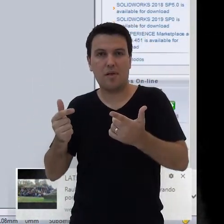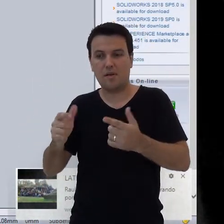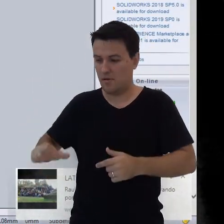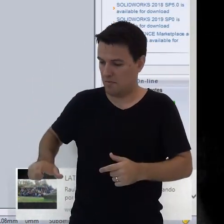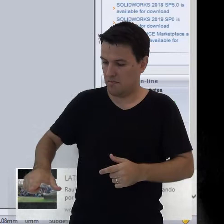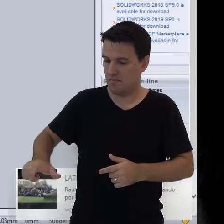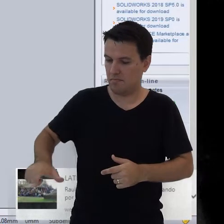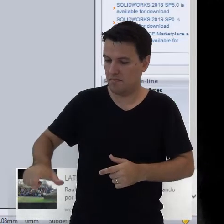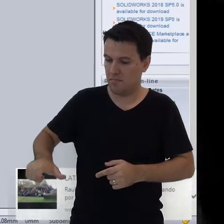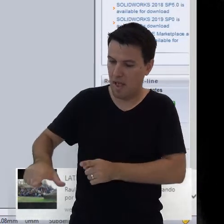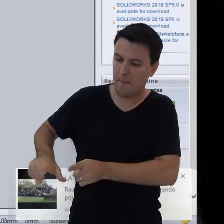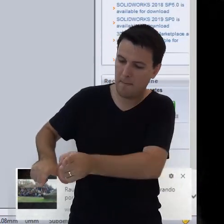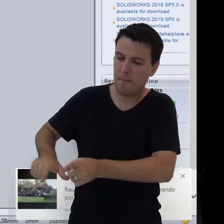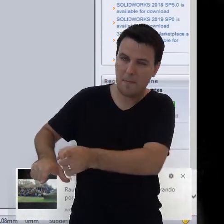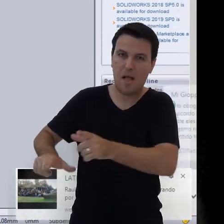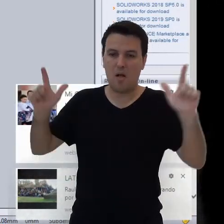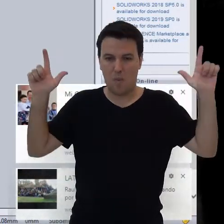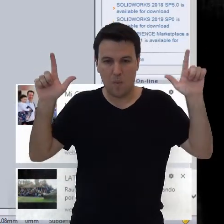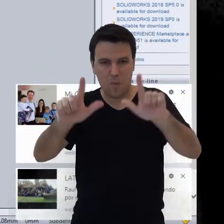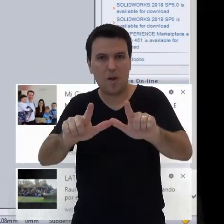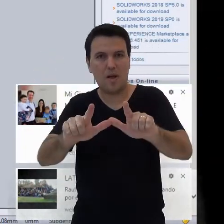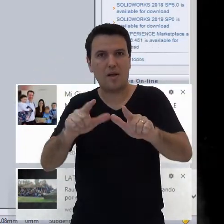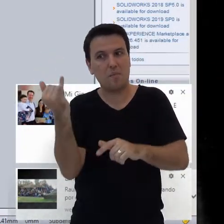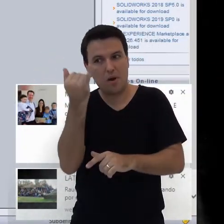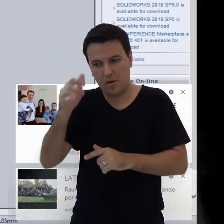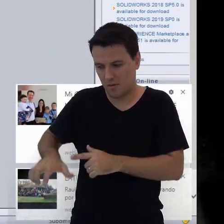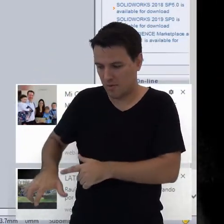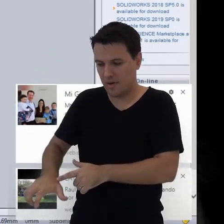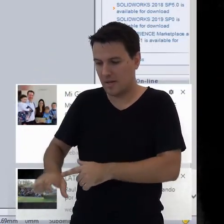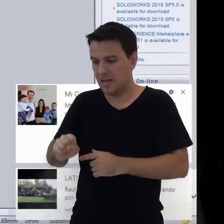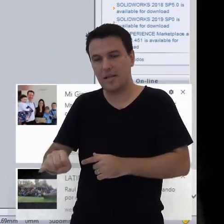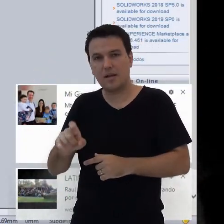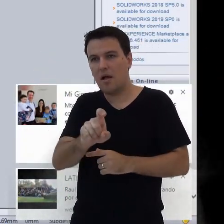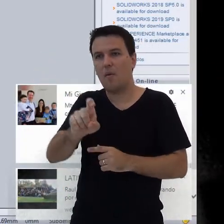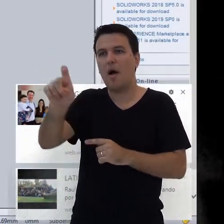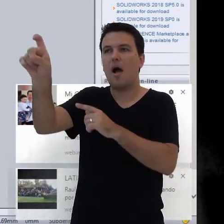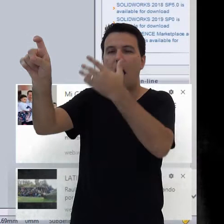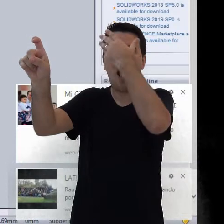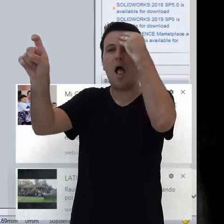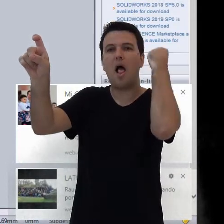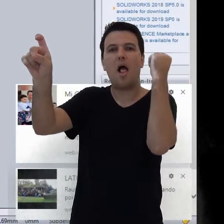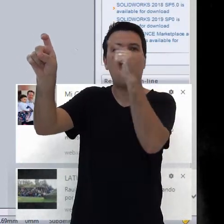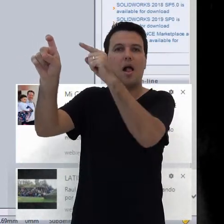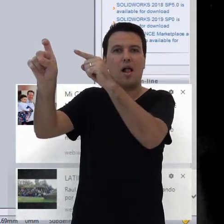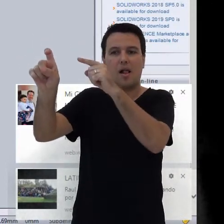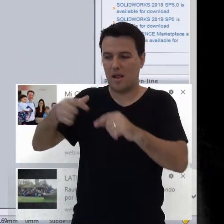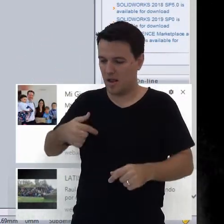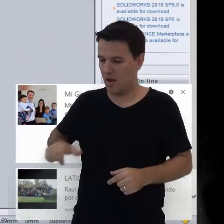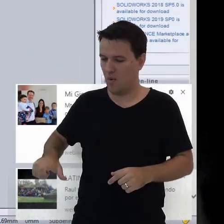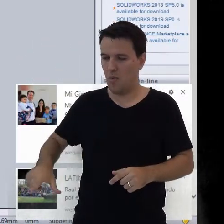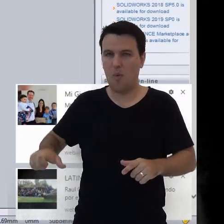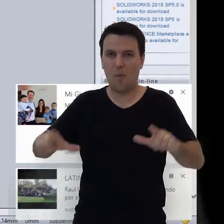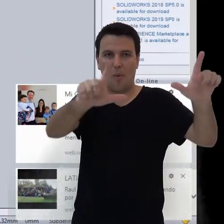Rolando para frente, ele diminui. É sempre importante você ir acompanhando com o mouse. Se, por exemplo, se eu deixar o mouse aqui e aumentar, ele vai fugir de